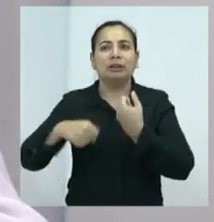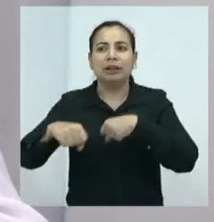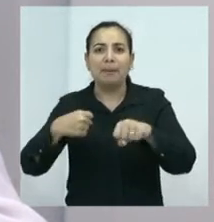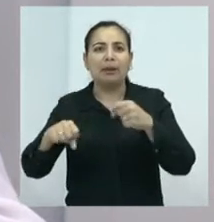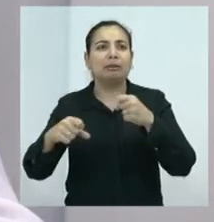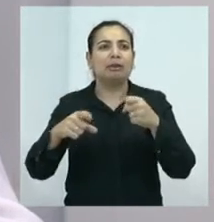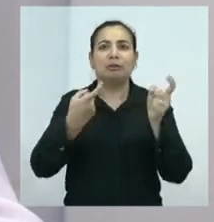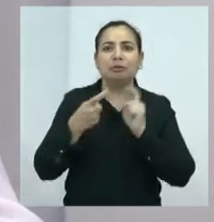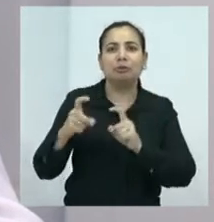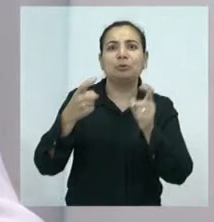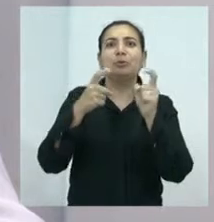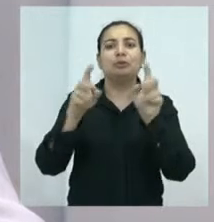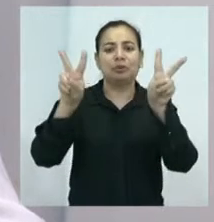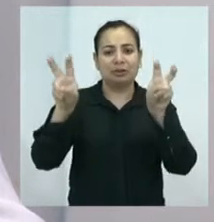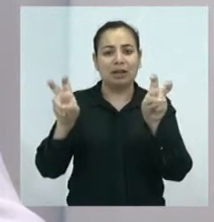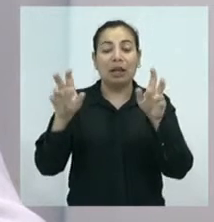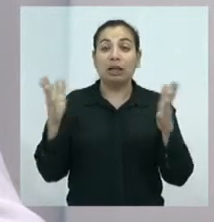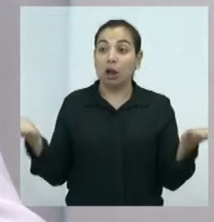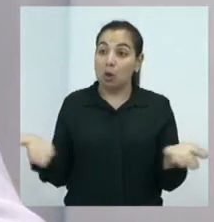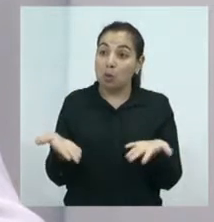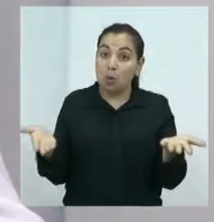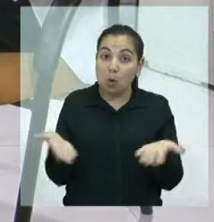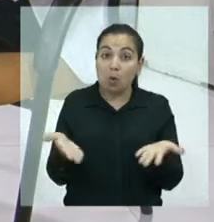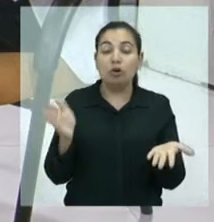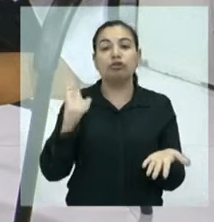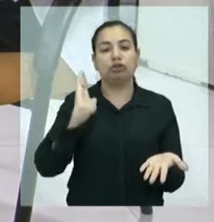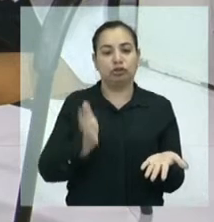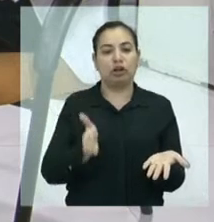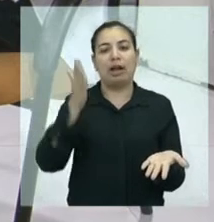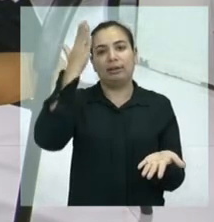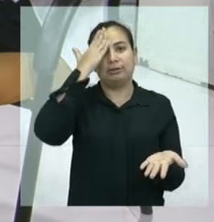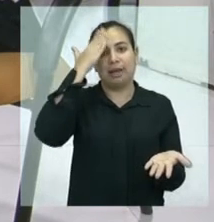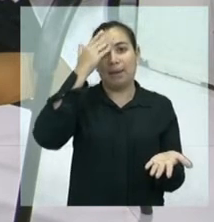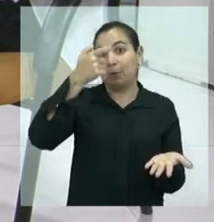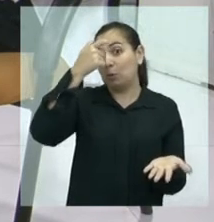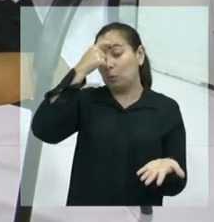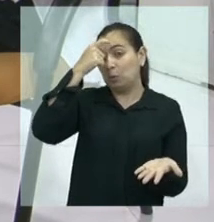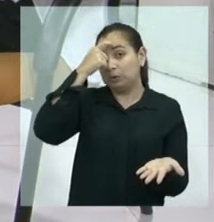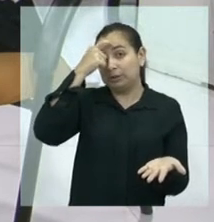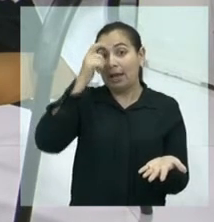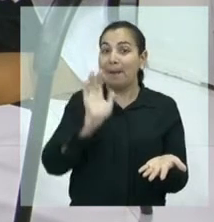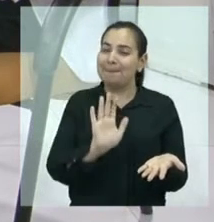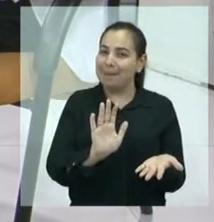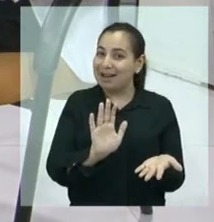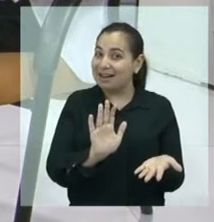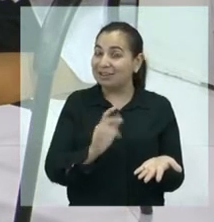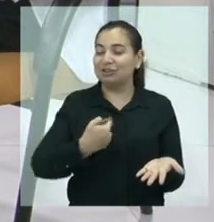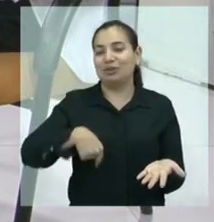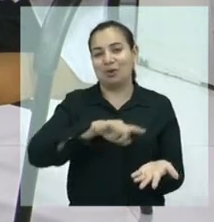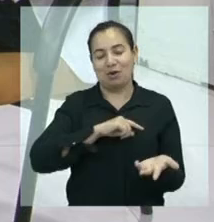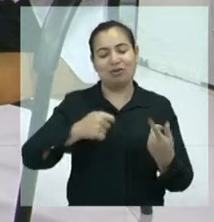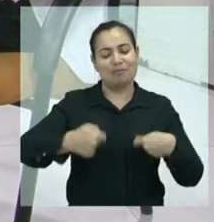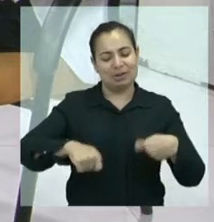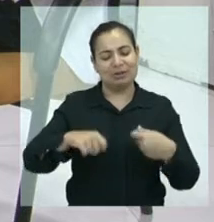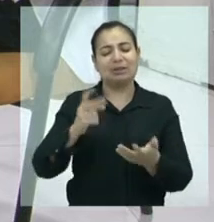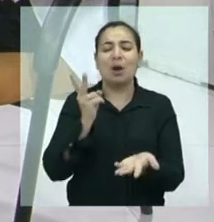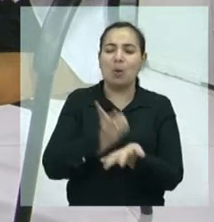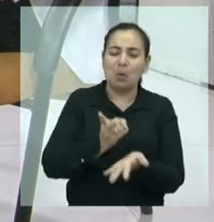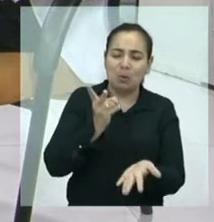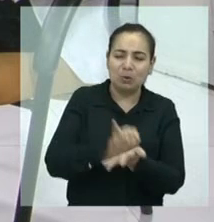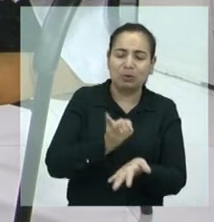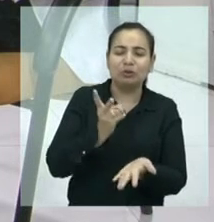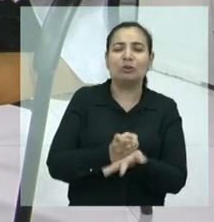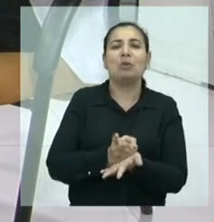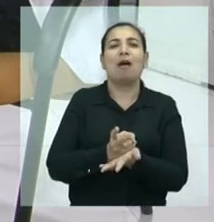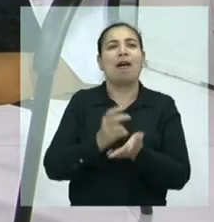hoje ela é uma questão superada. Ainda bem, então. Superada, né? Mas a gente precisa debater e precisa falar sobre